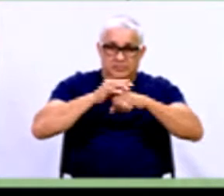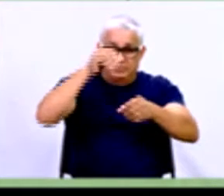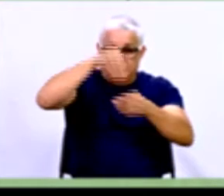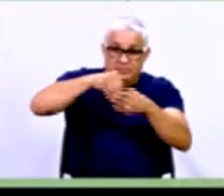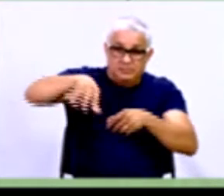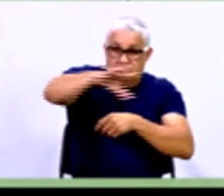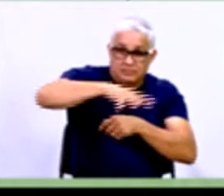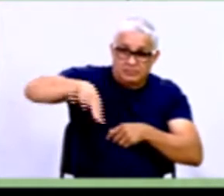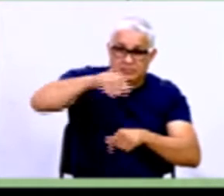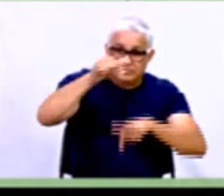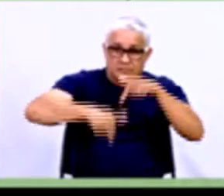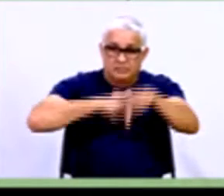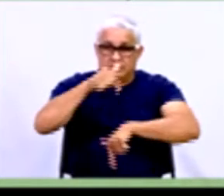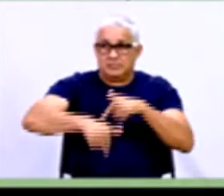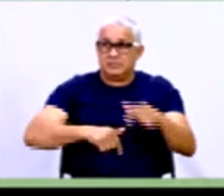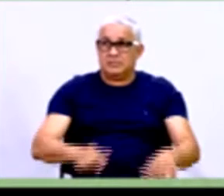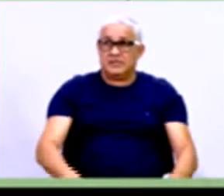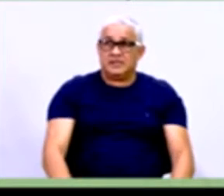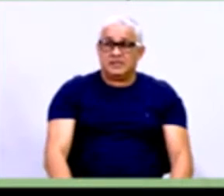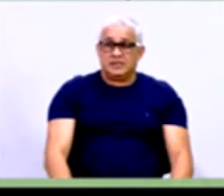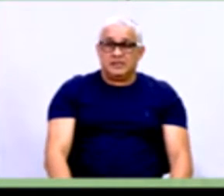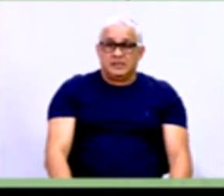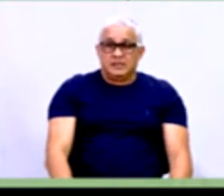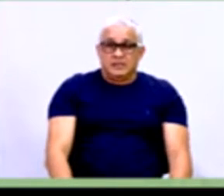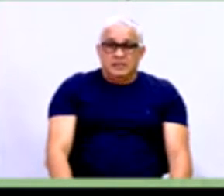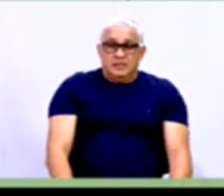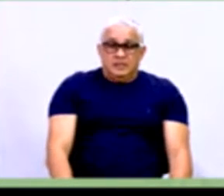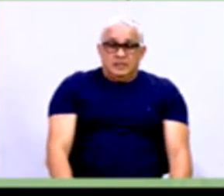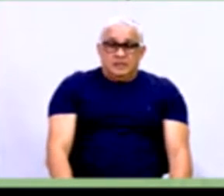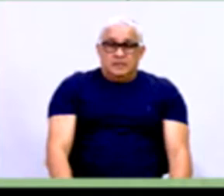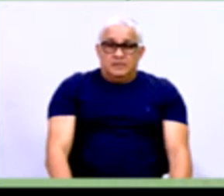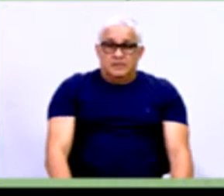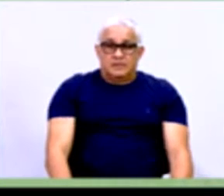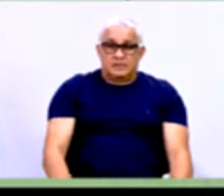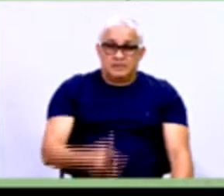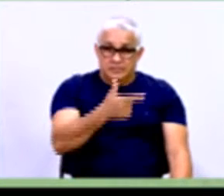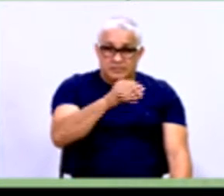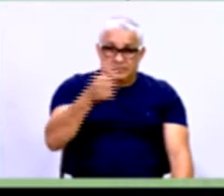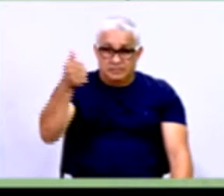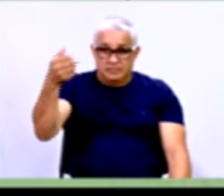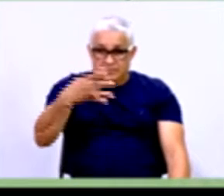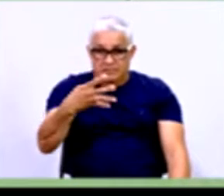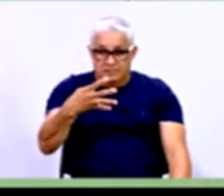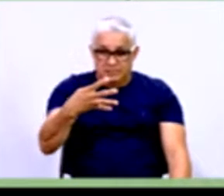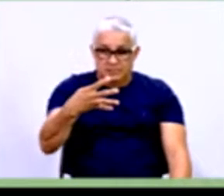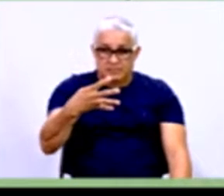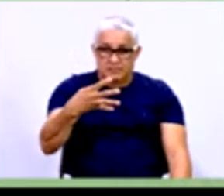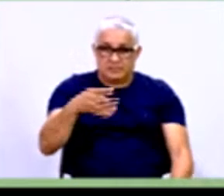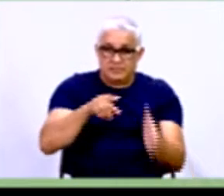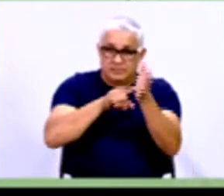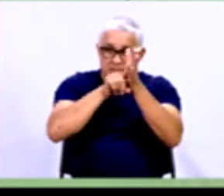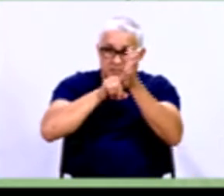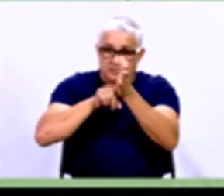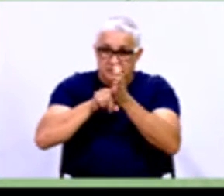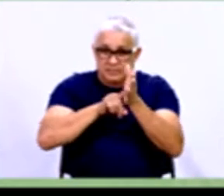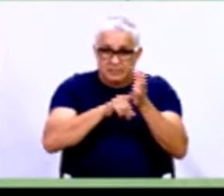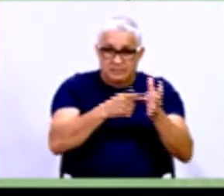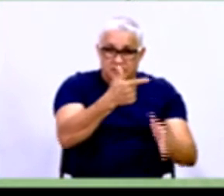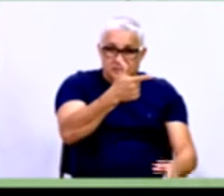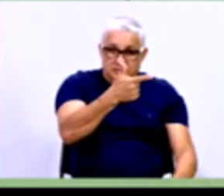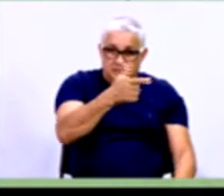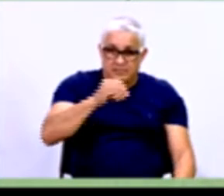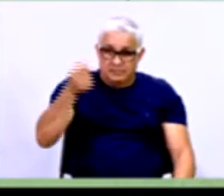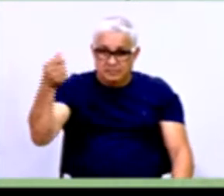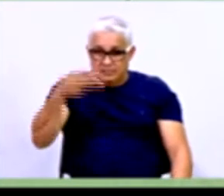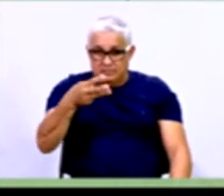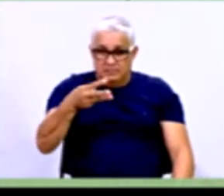trabalho. Essa nós pegamos aqui a fonte Previdência Social de 2014. Mostra o seguinte: durante o ano de 2013,